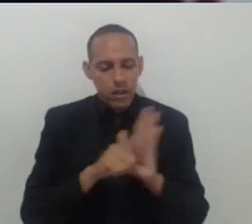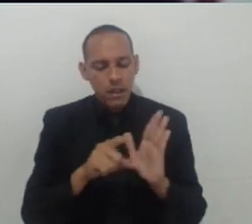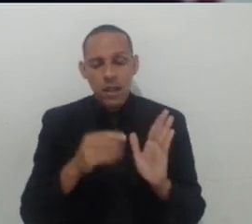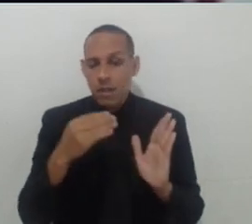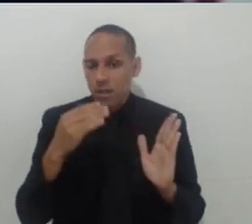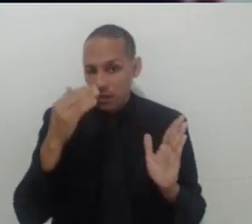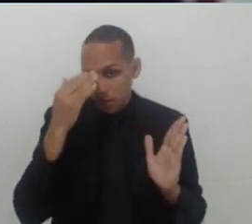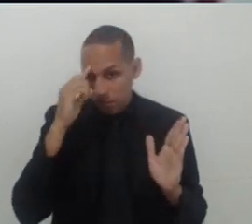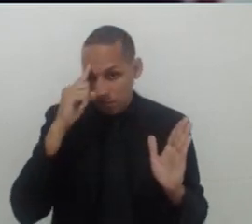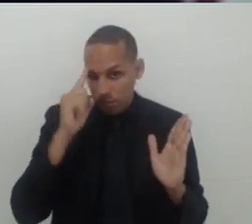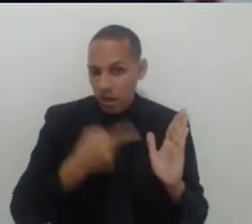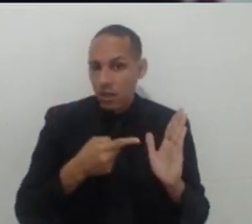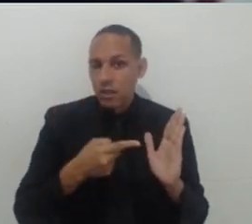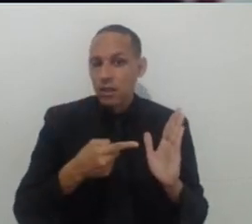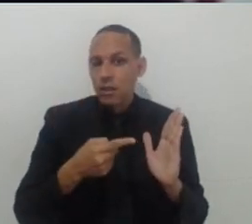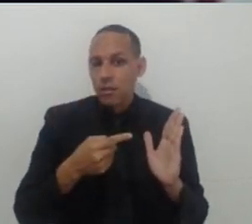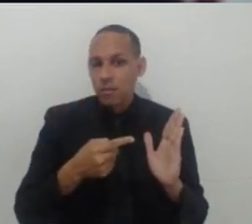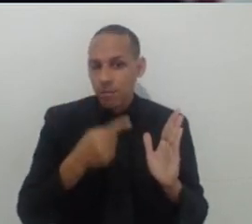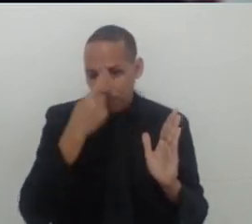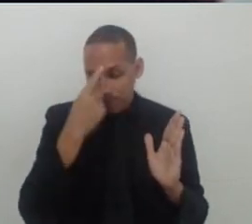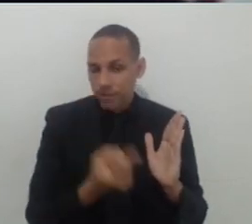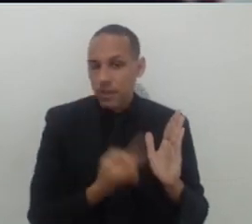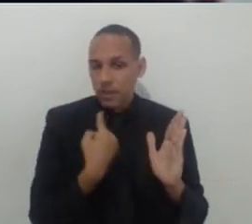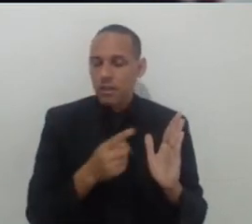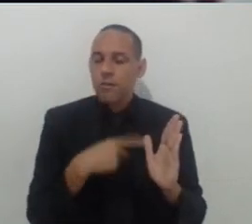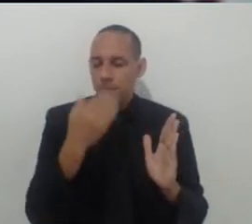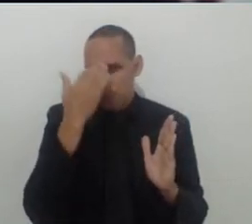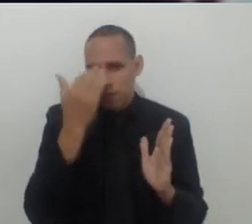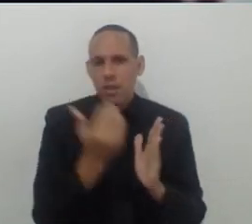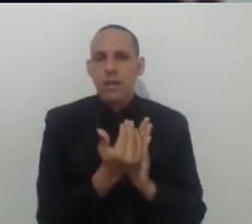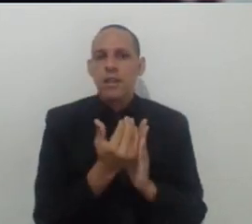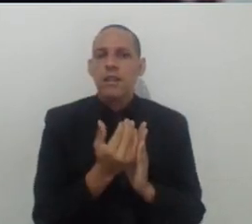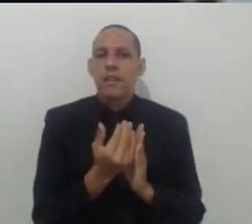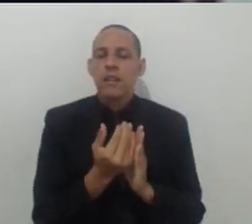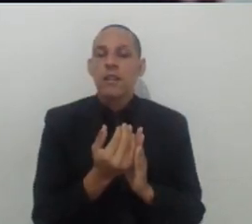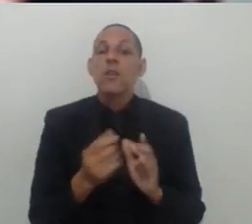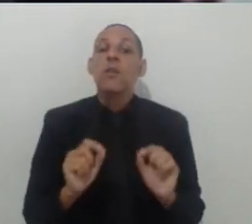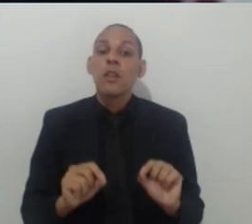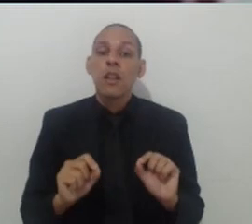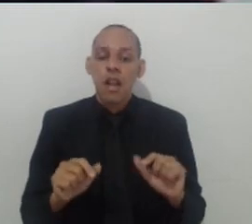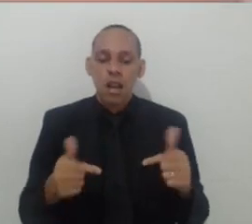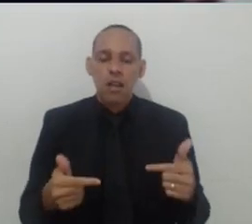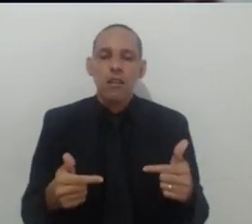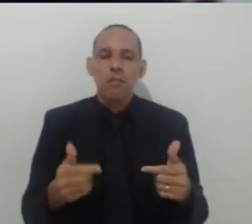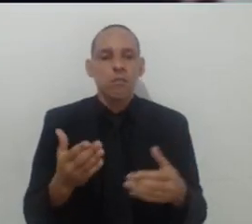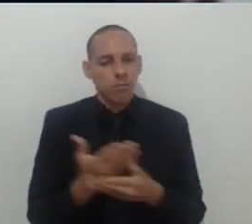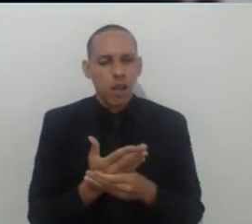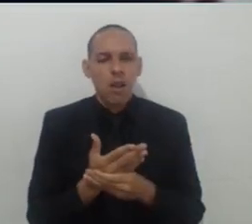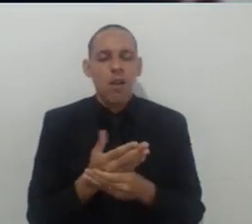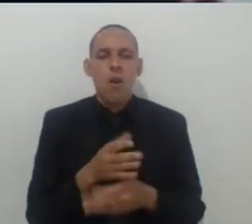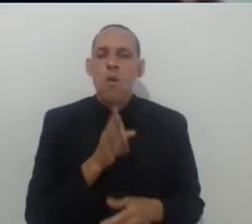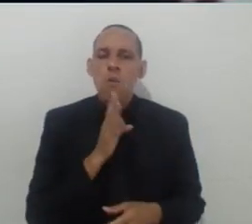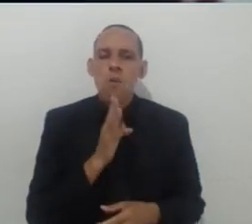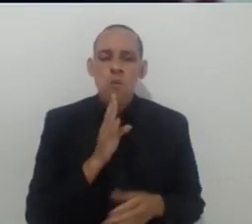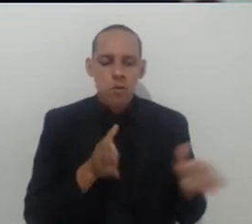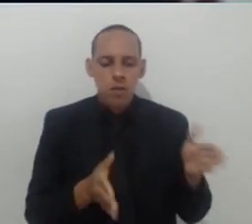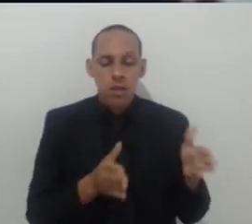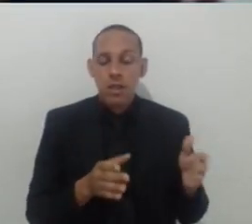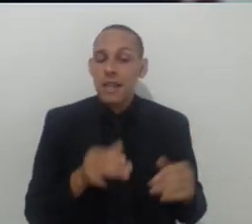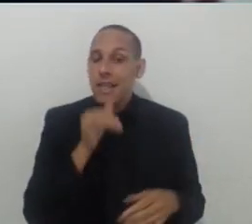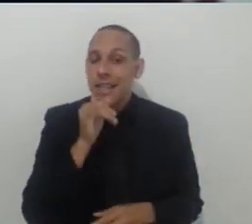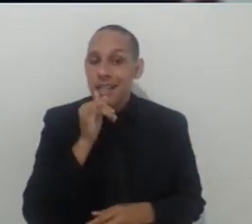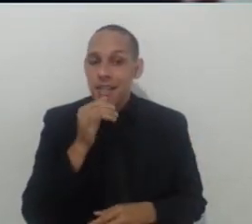essas matérias discutidas na ação de conhecimento. Na revisão criminal, por exemplo, eu examinei há